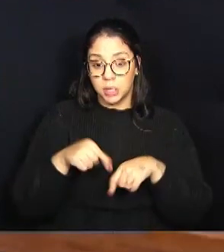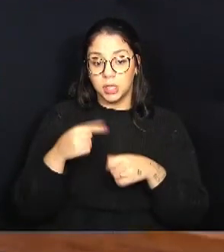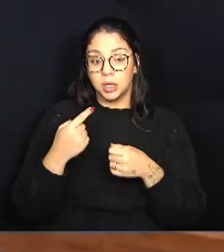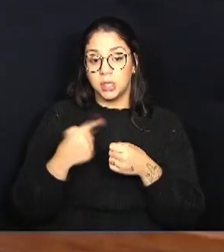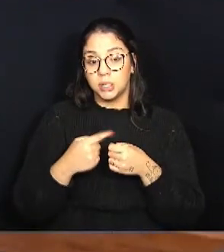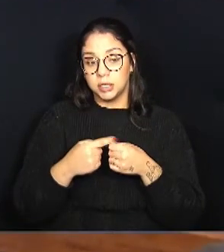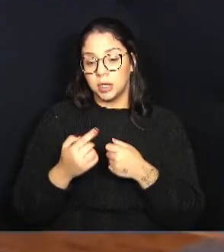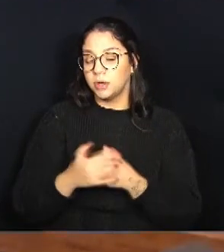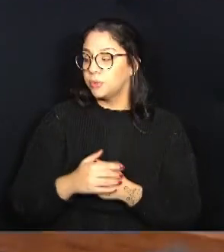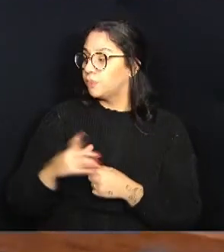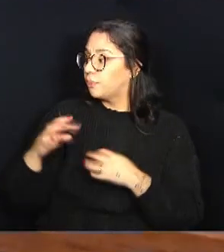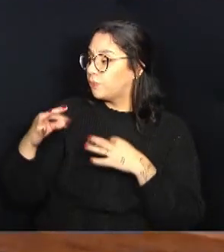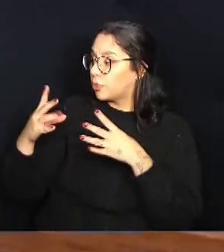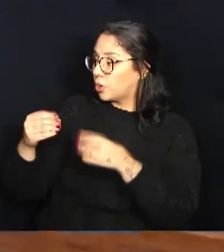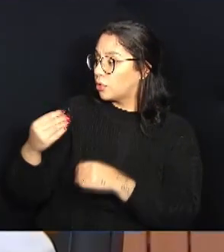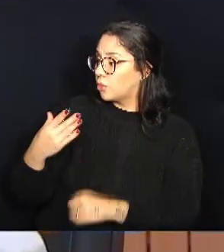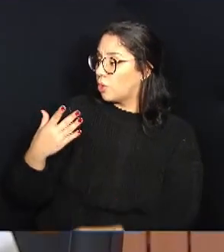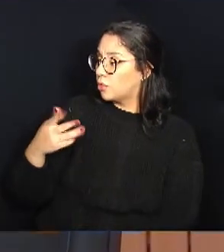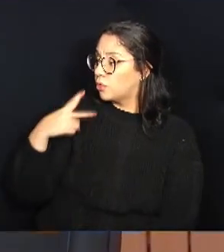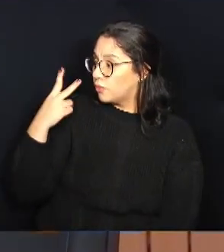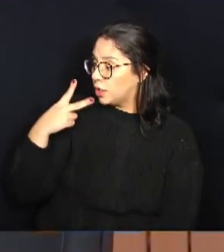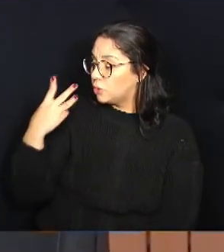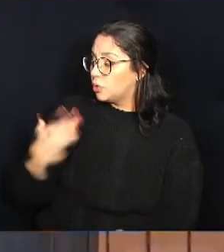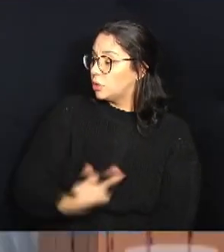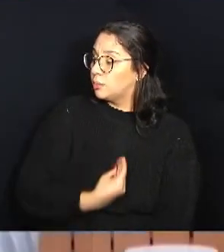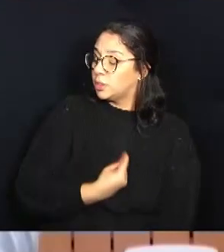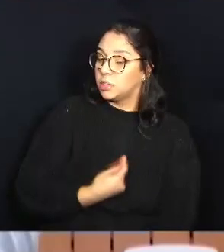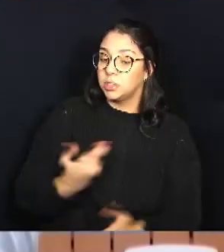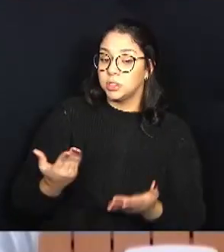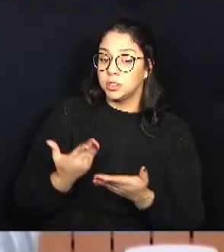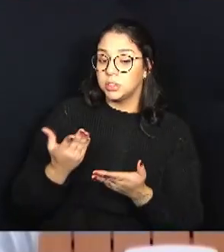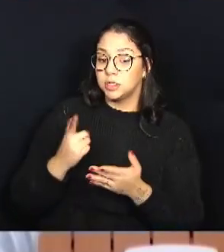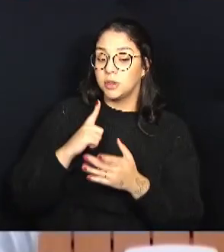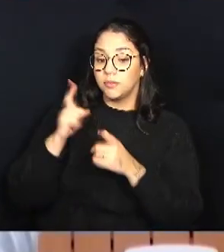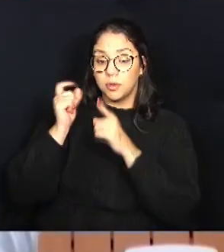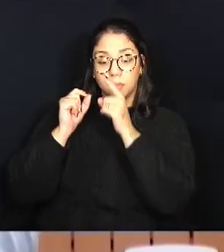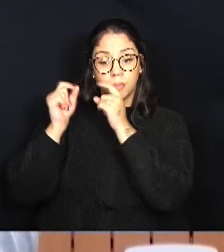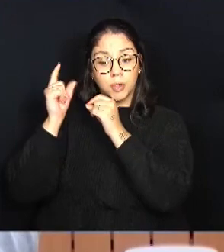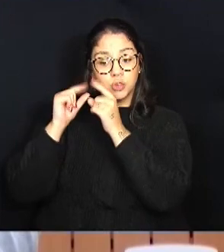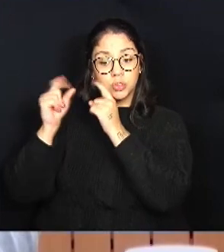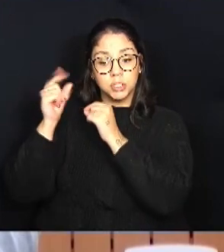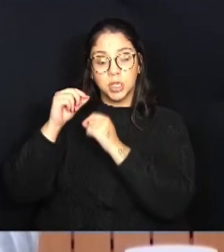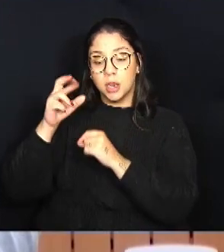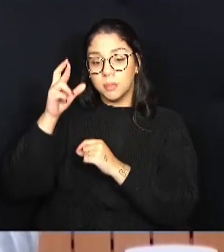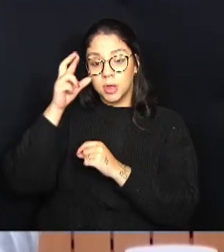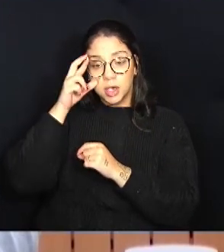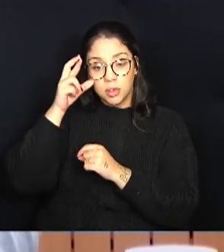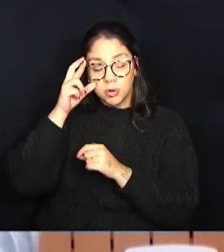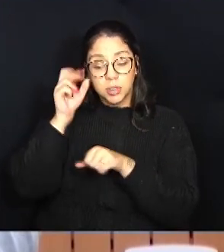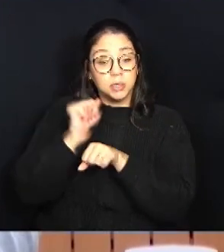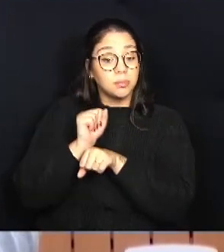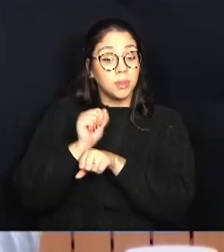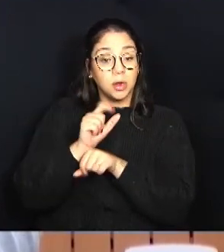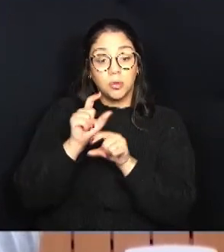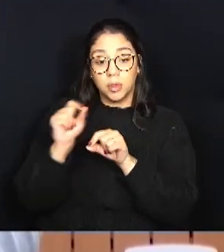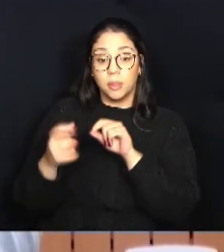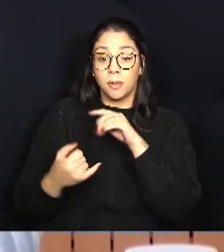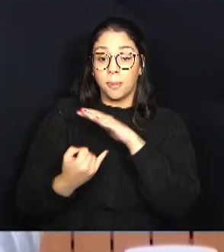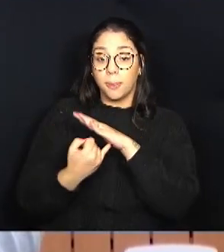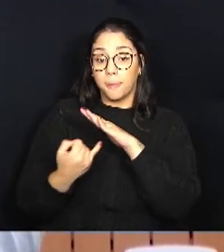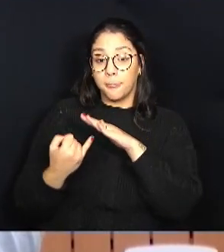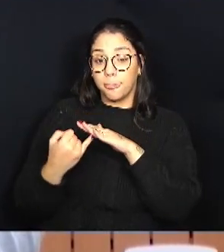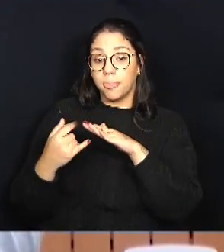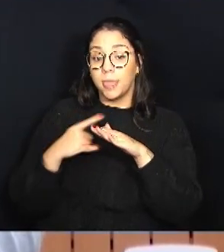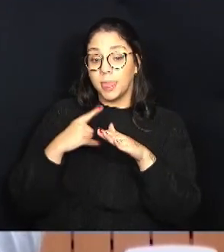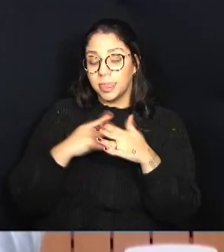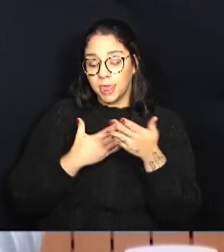os vereadores presentes na mesa, Major Jaime e Carlinhos Camelô esperam que as entidades ouçam